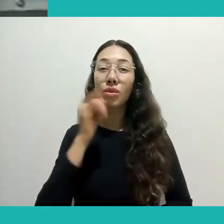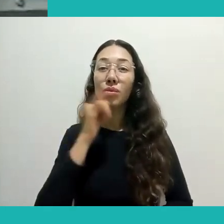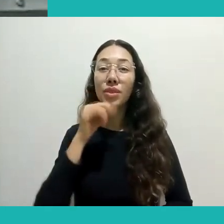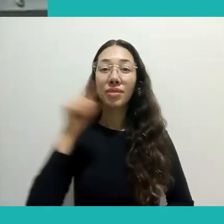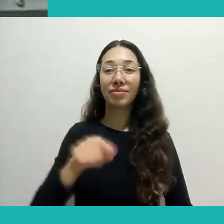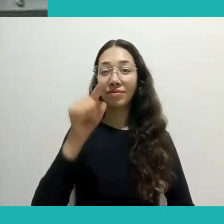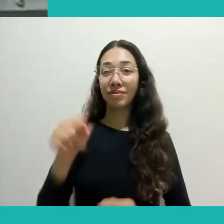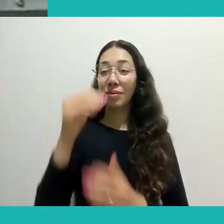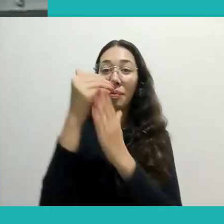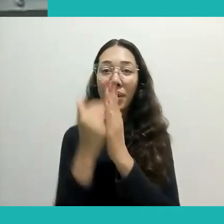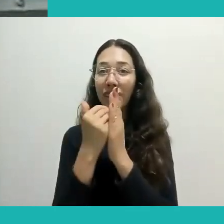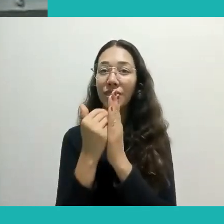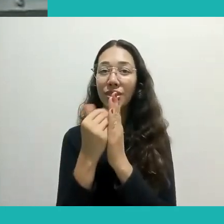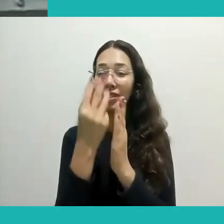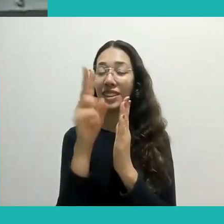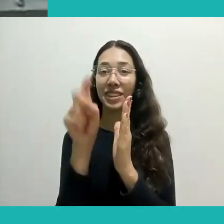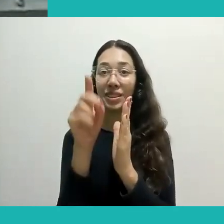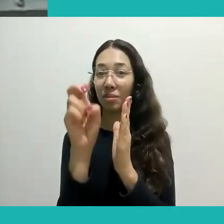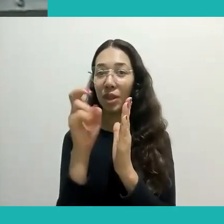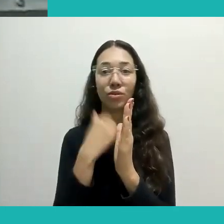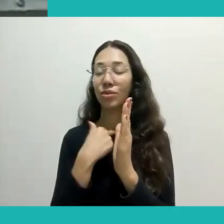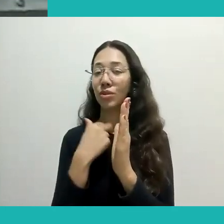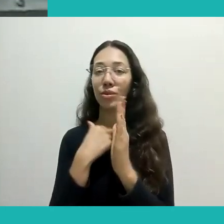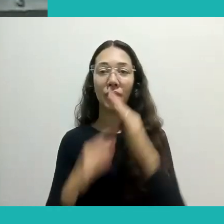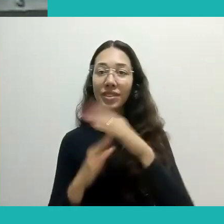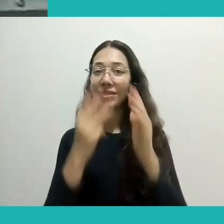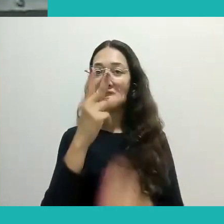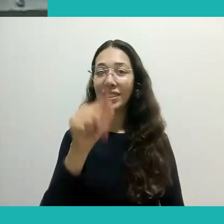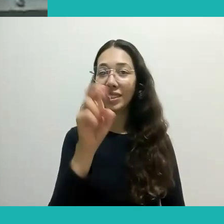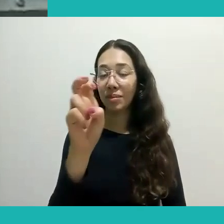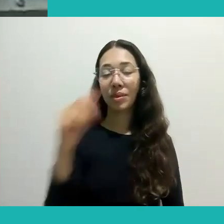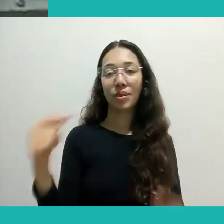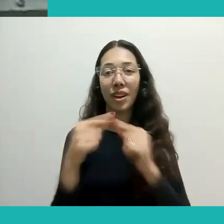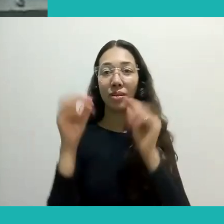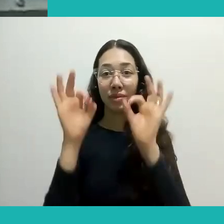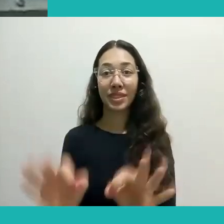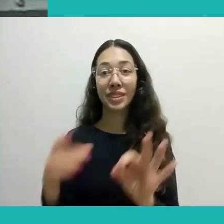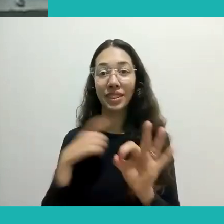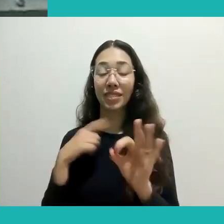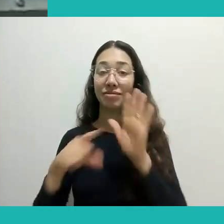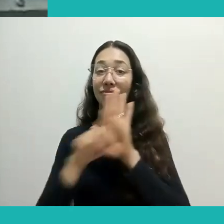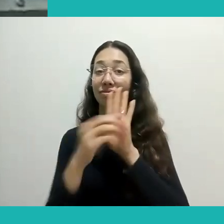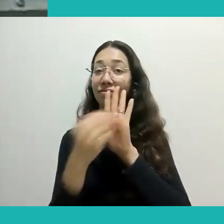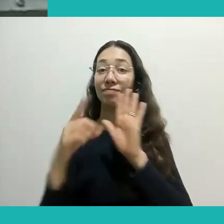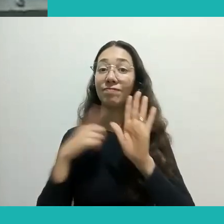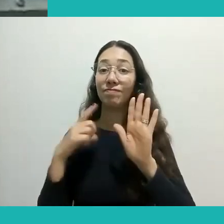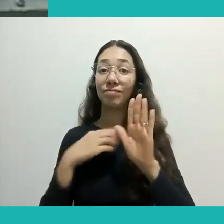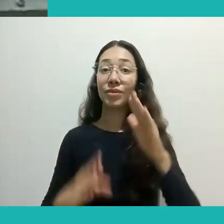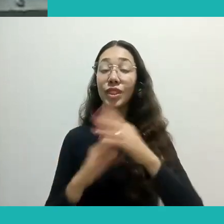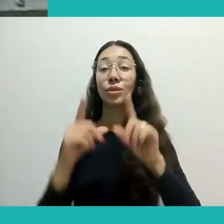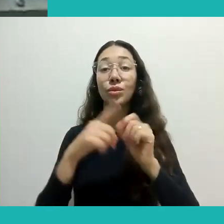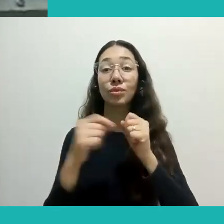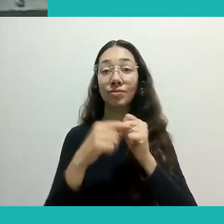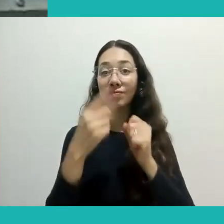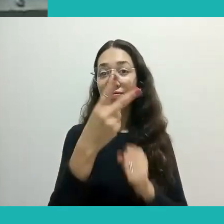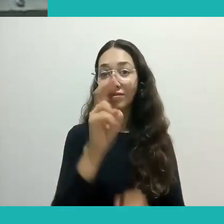inferior aos 3,5%, hoje previstos apenas como teto legal máximo dessa contribuição pelo artigo 25